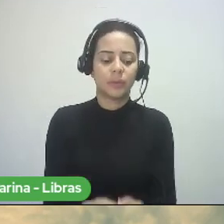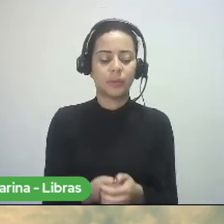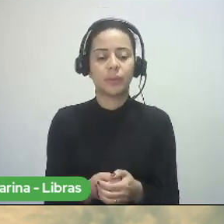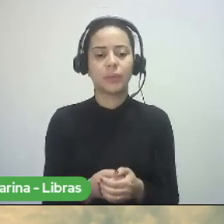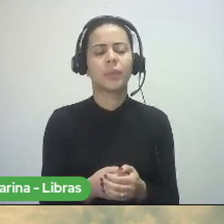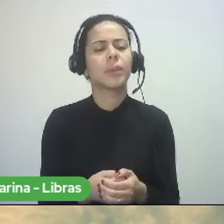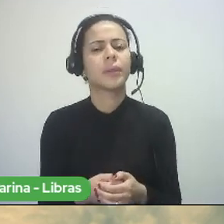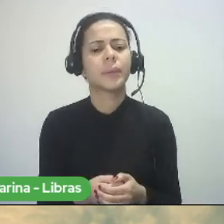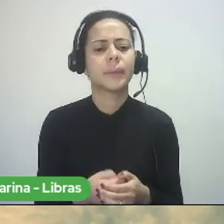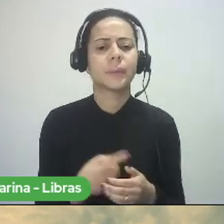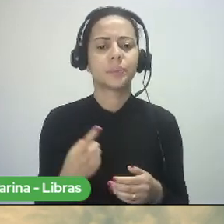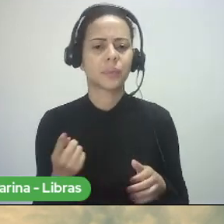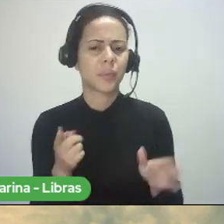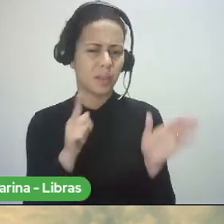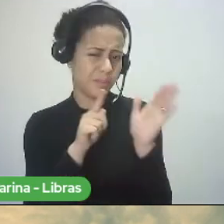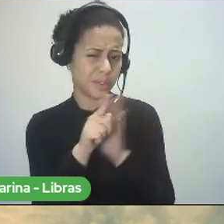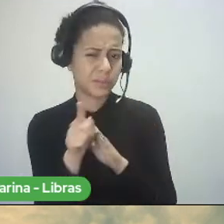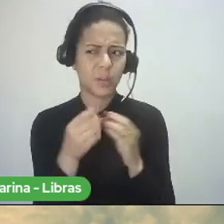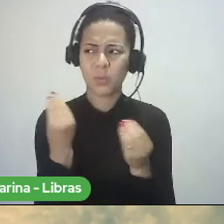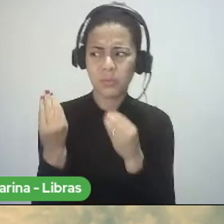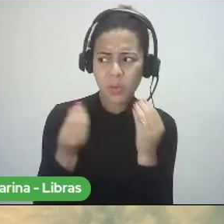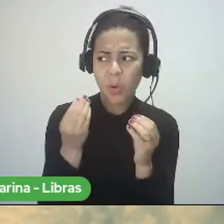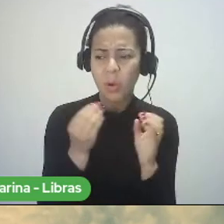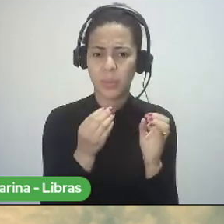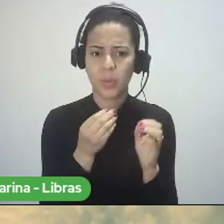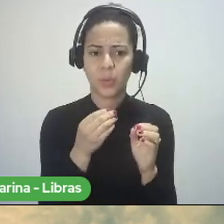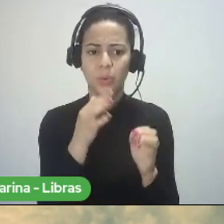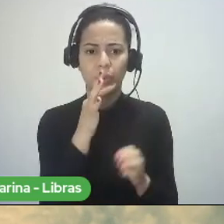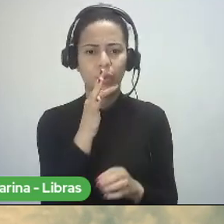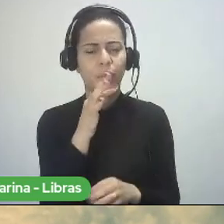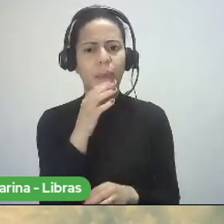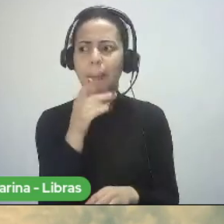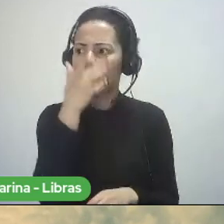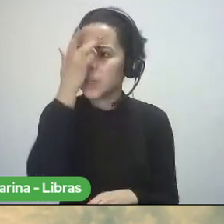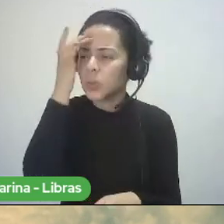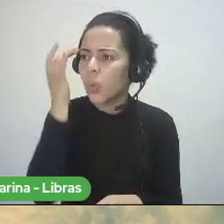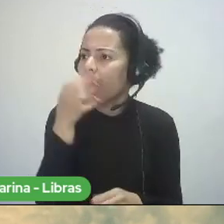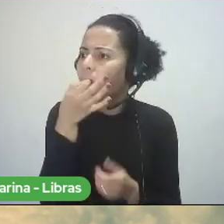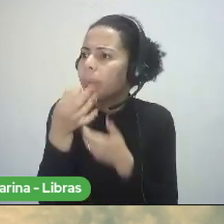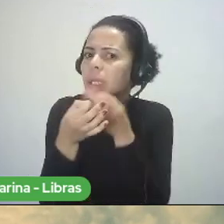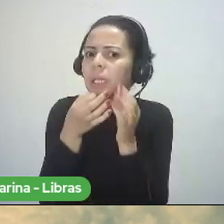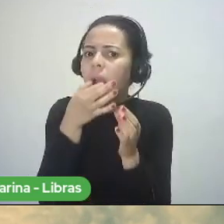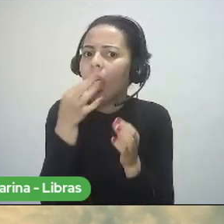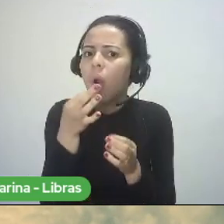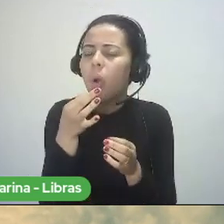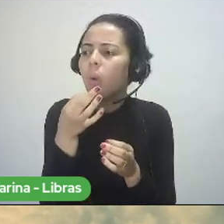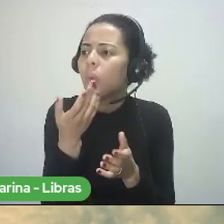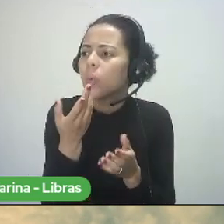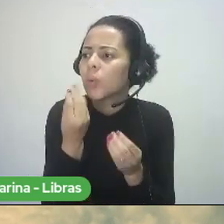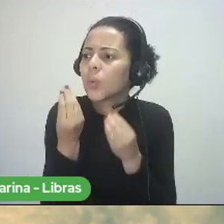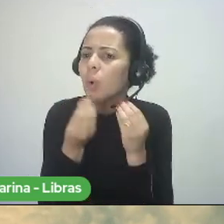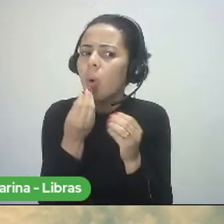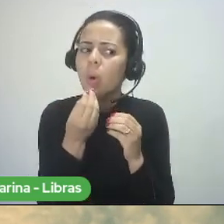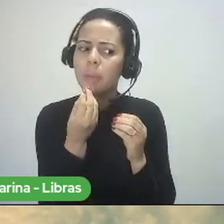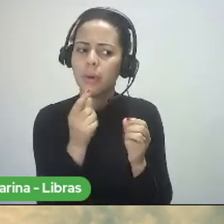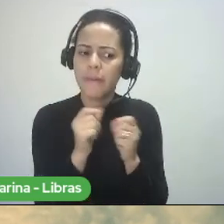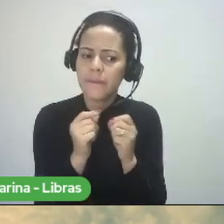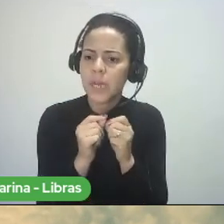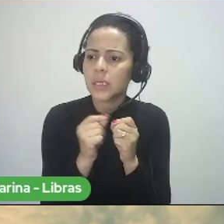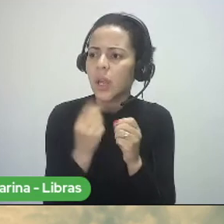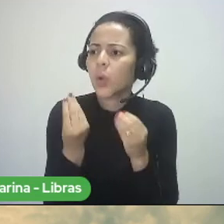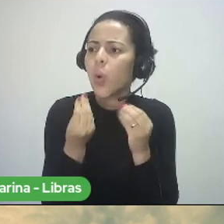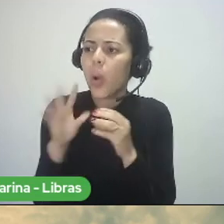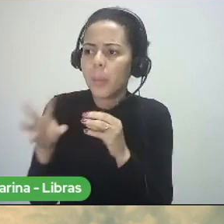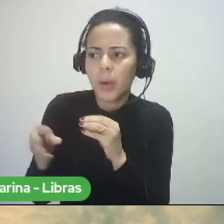se fala de produtos de bens de consumo e não de software? Uso incrementos e vou coletando feedbacks